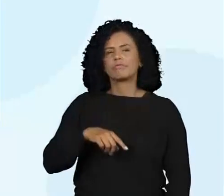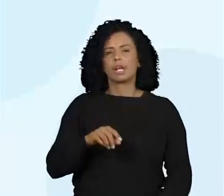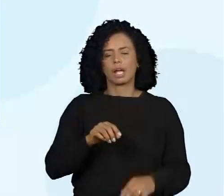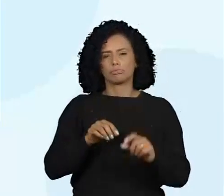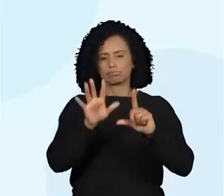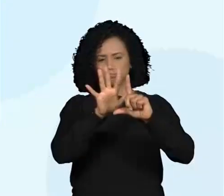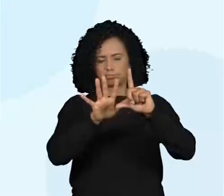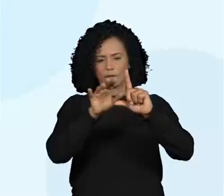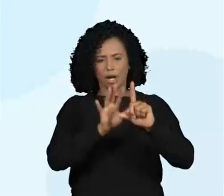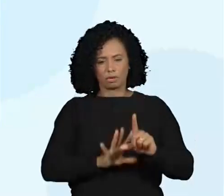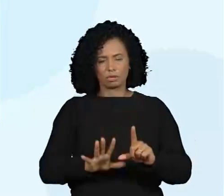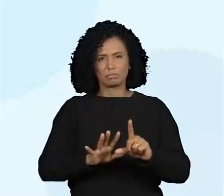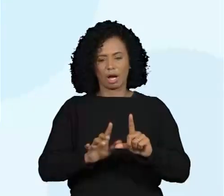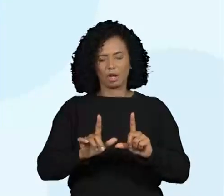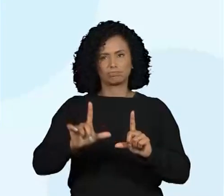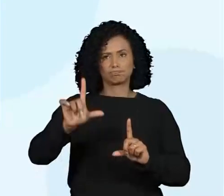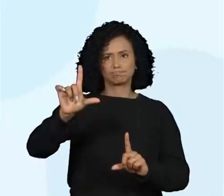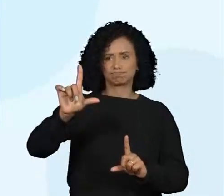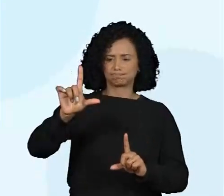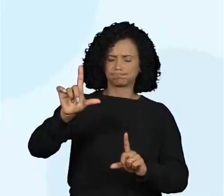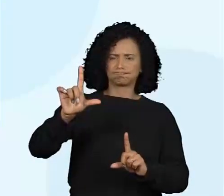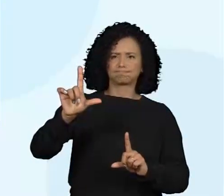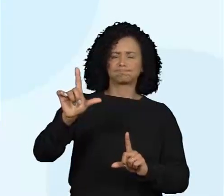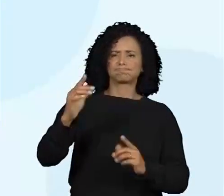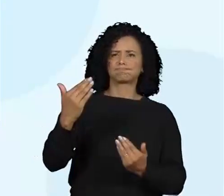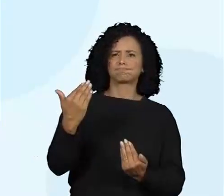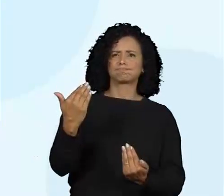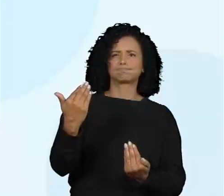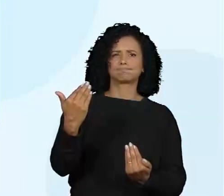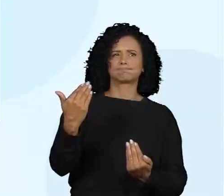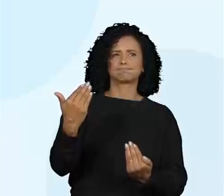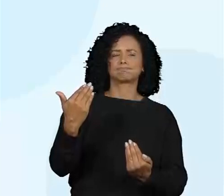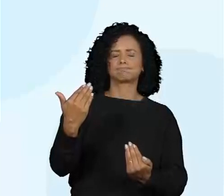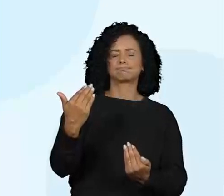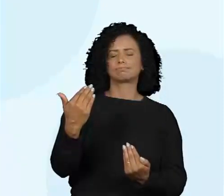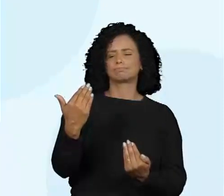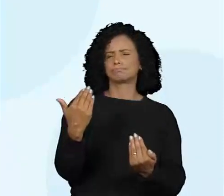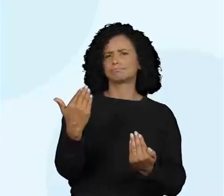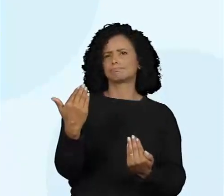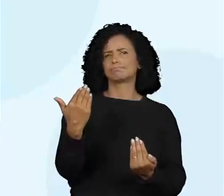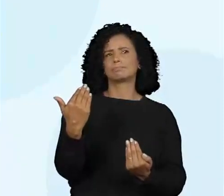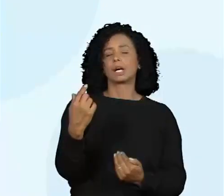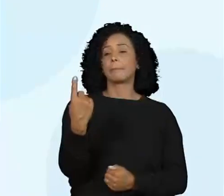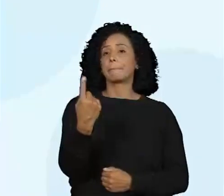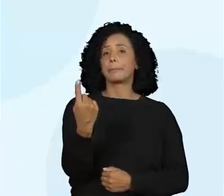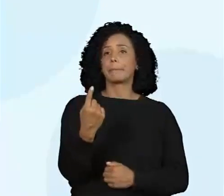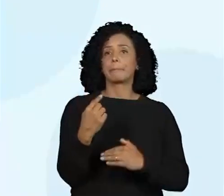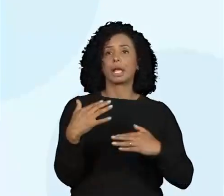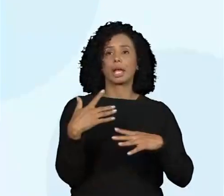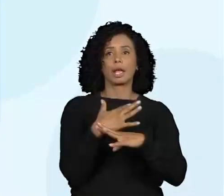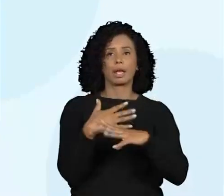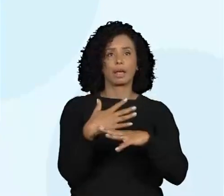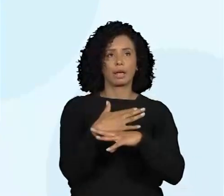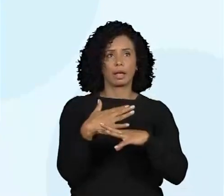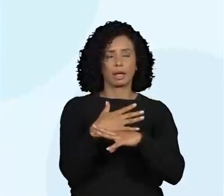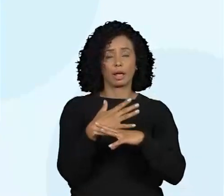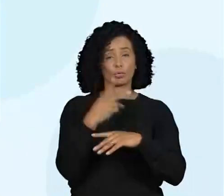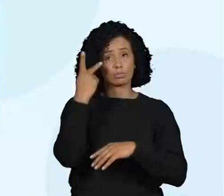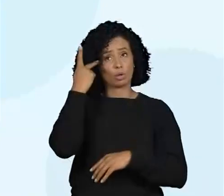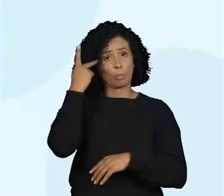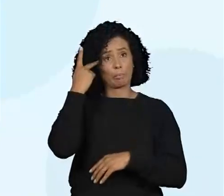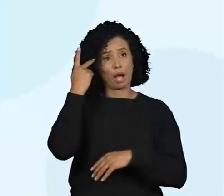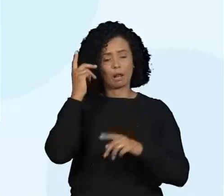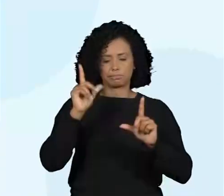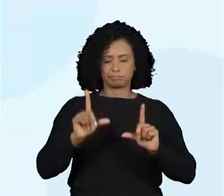imagem. A primeira imagem aí, a gente percebe uma imagem urbana, aqui de São Paulo, e a segunda imagem também aqui de São Paulo,